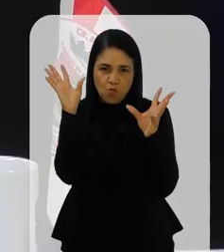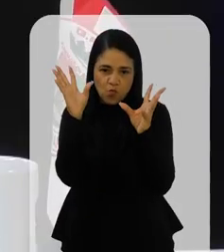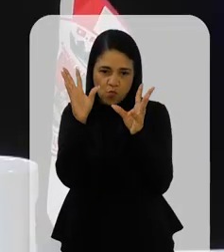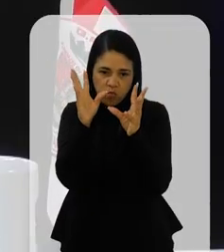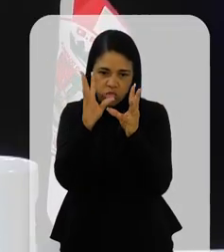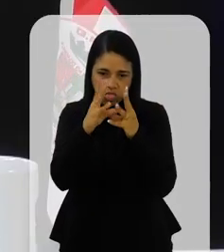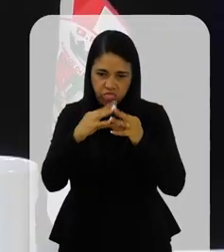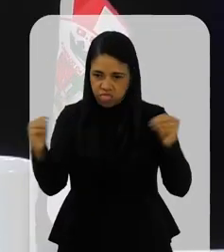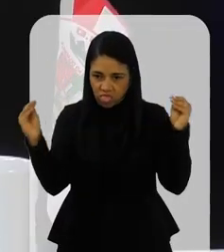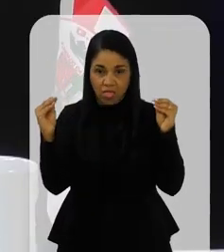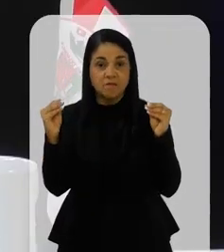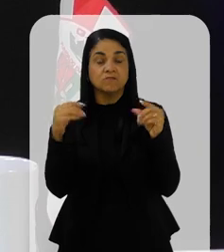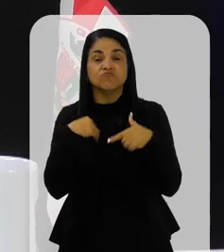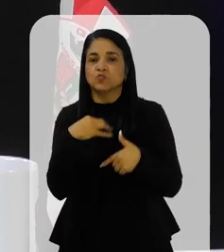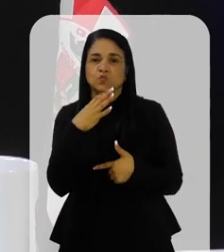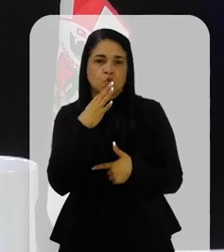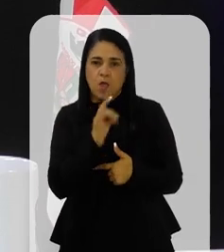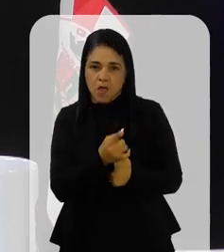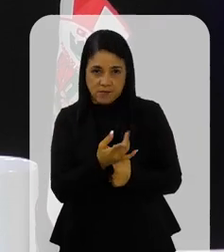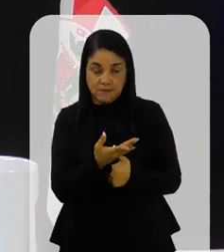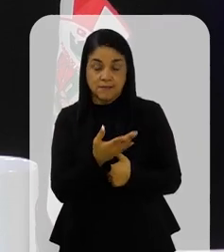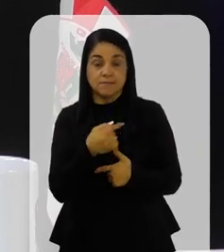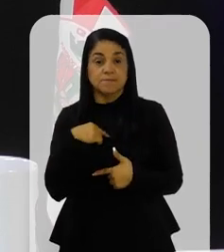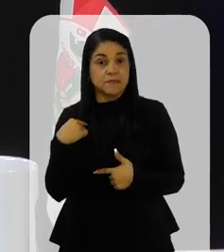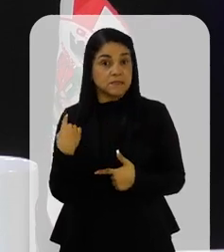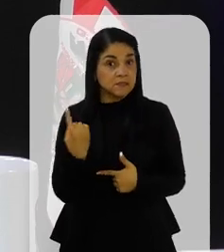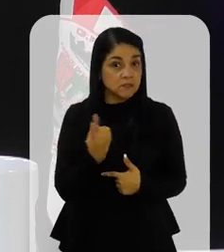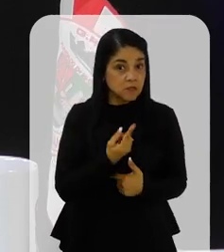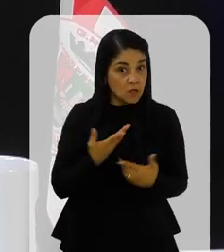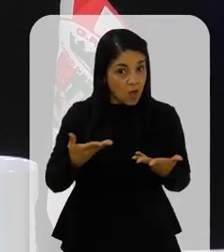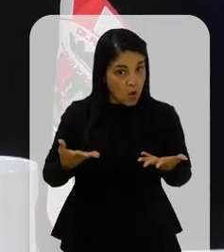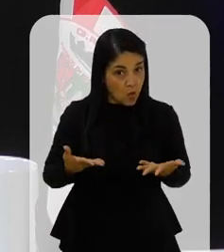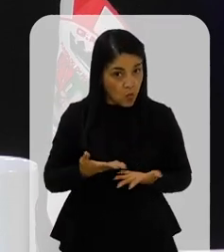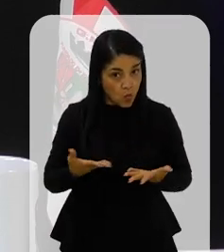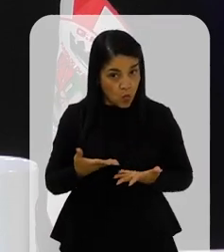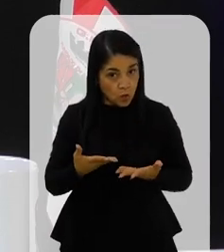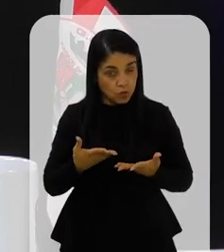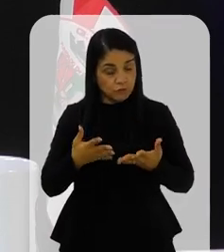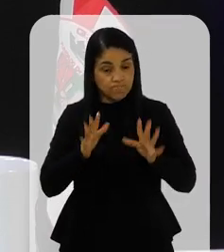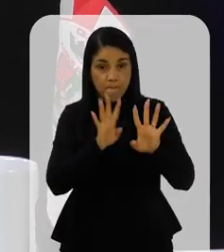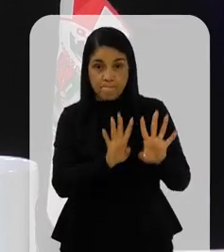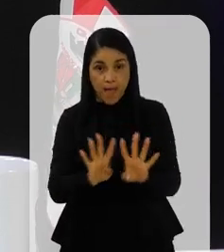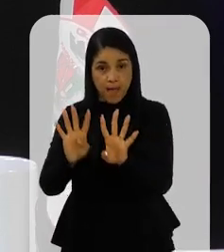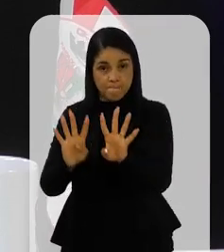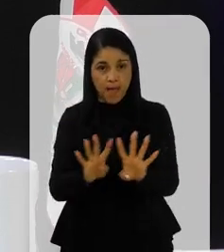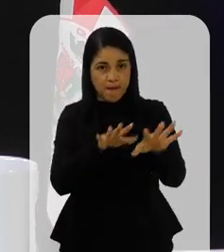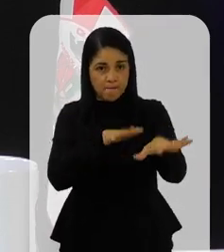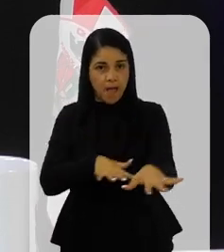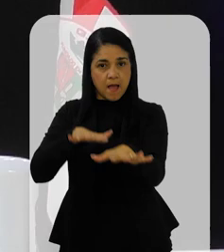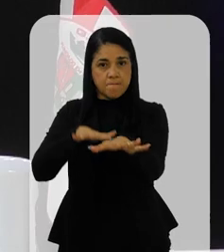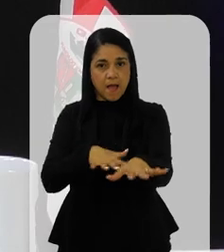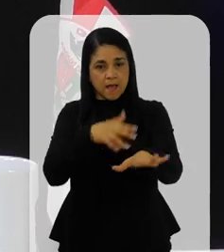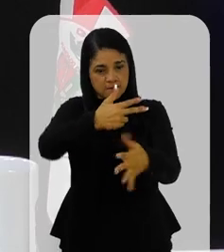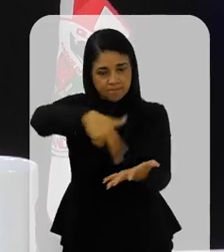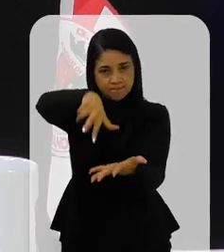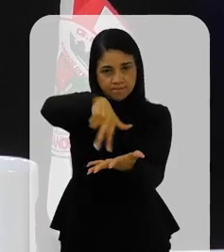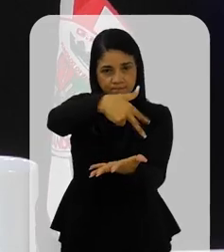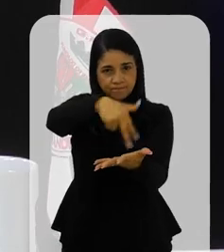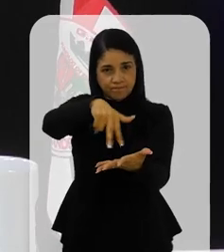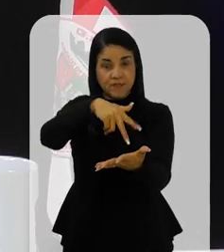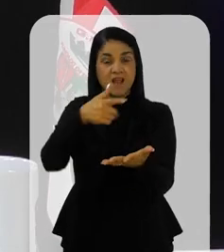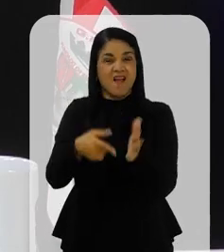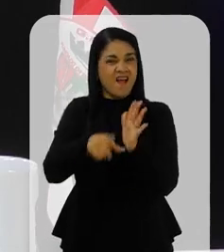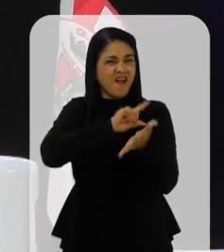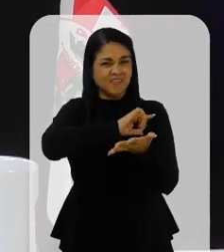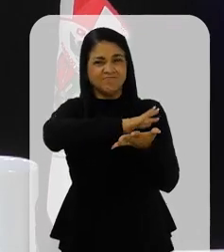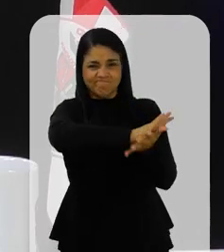memória. Então, não desconhece, né? Mas se nós estamos hoje nas alas coreografadas, que